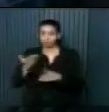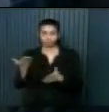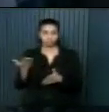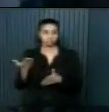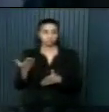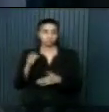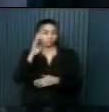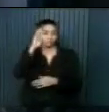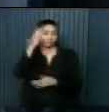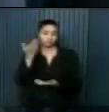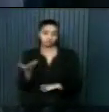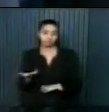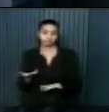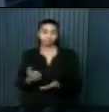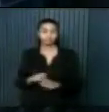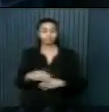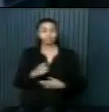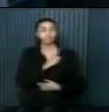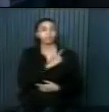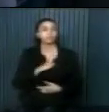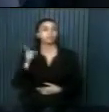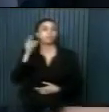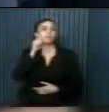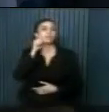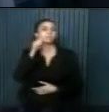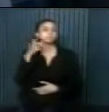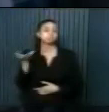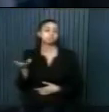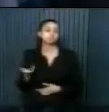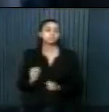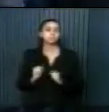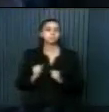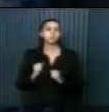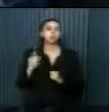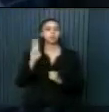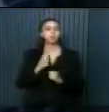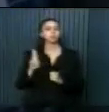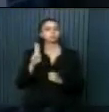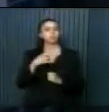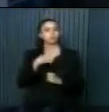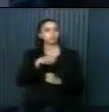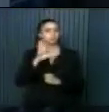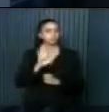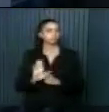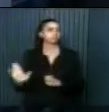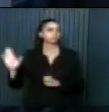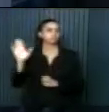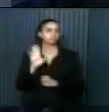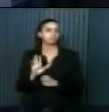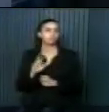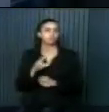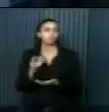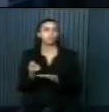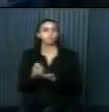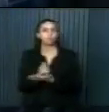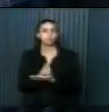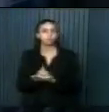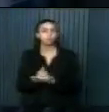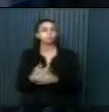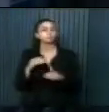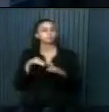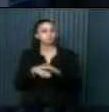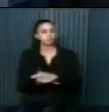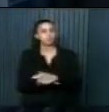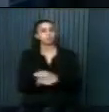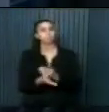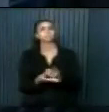Logo, o governo sergipano, dessa maneira, pode utilizar de forma integral o recurso dos depósitos